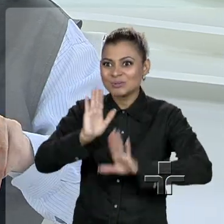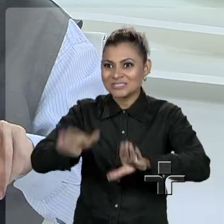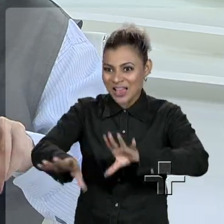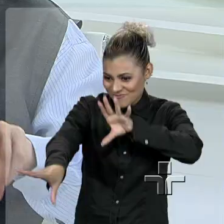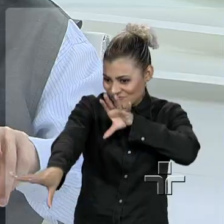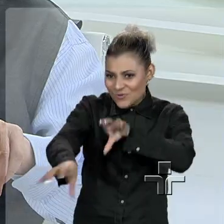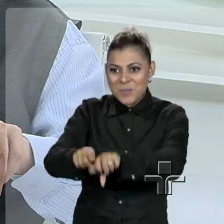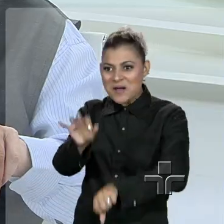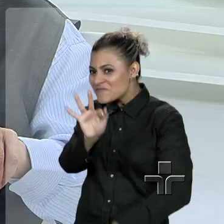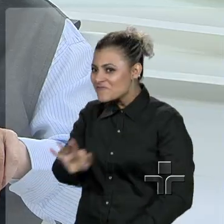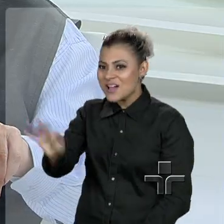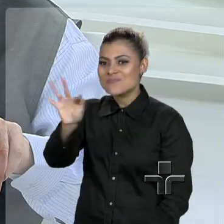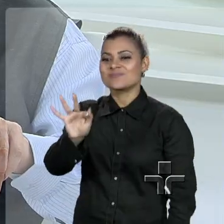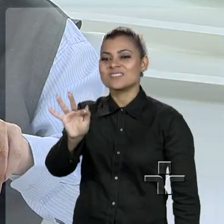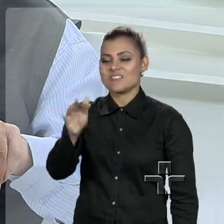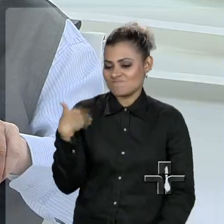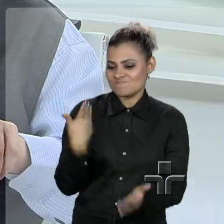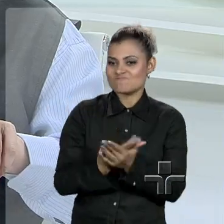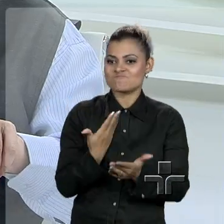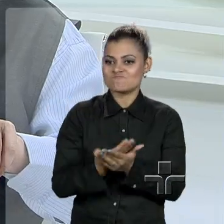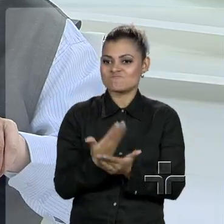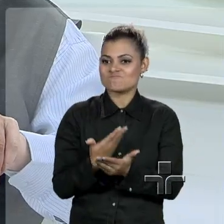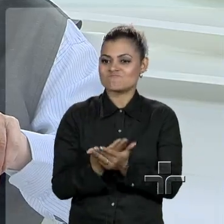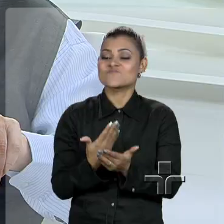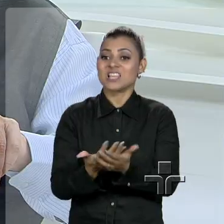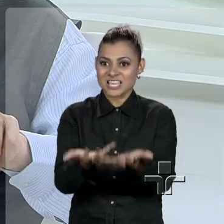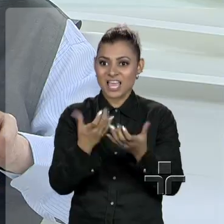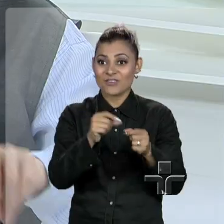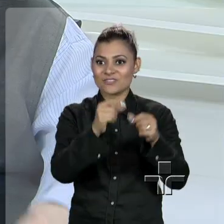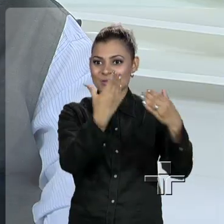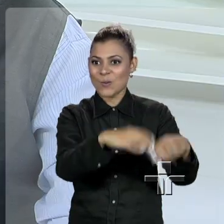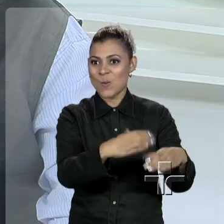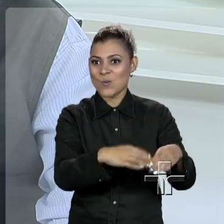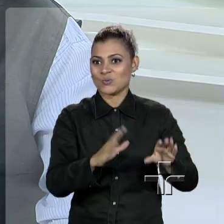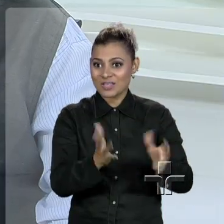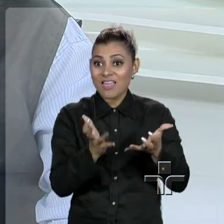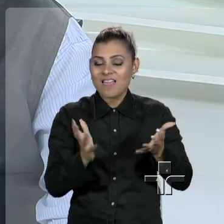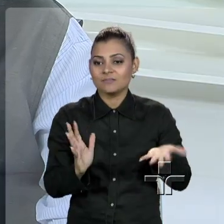nas universidades, estudando para fazer concurso público.